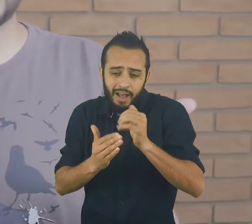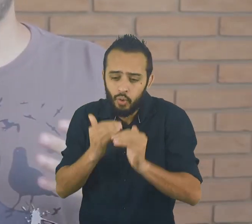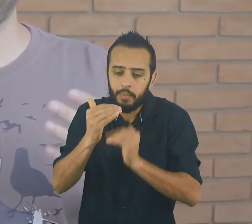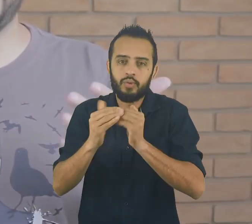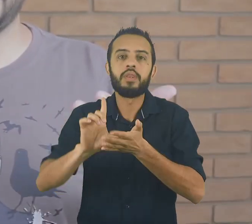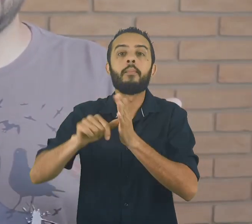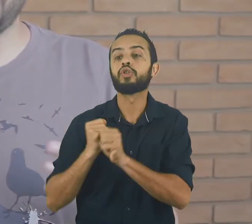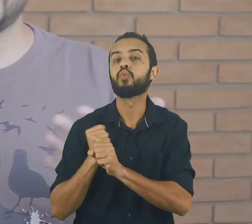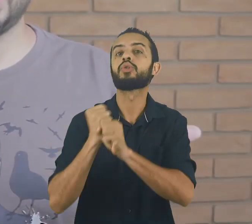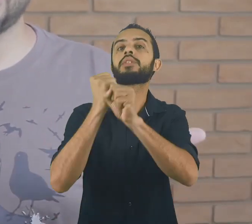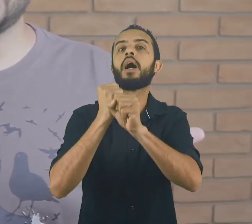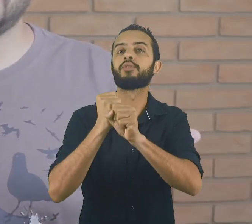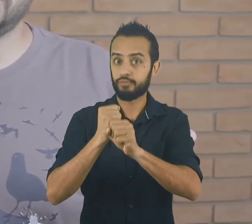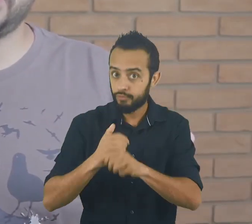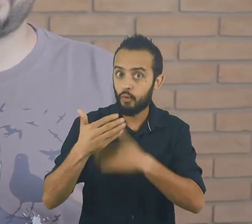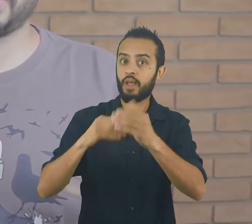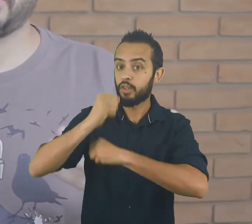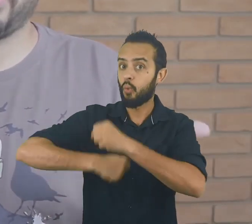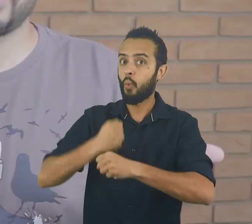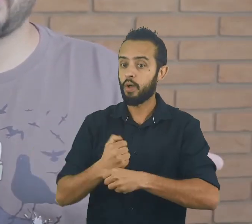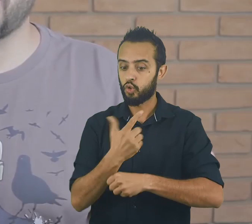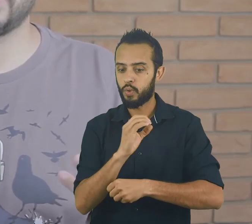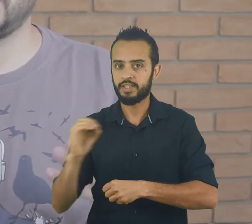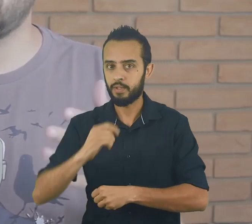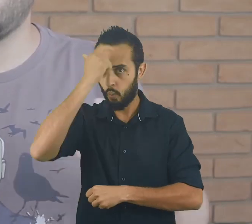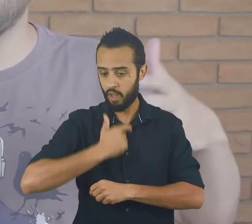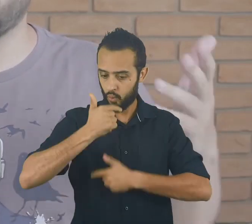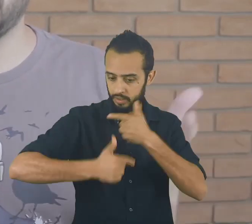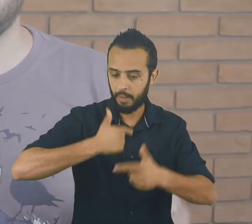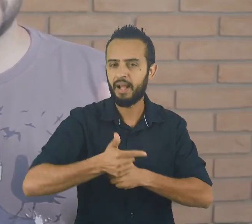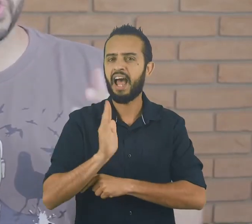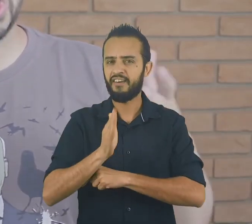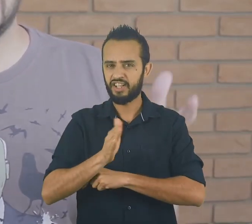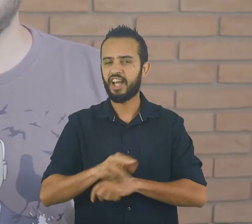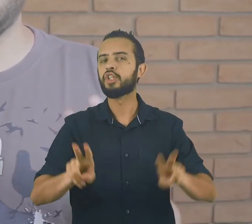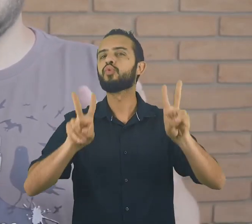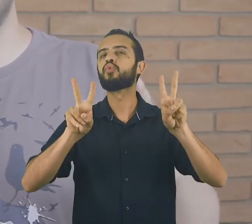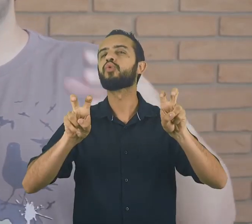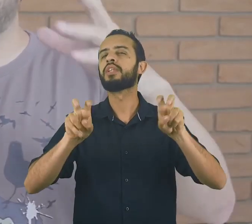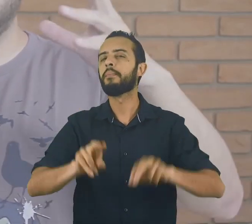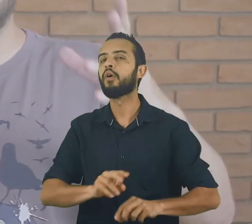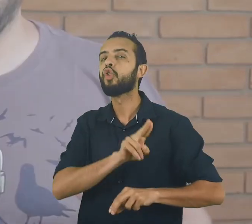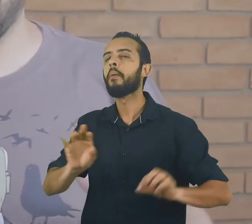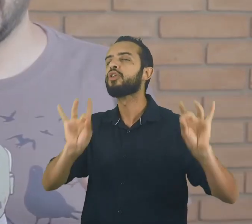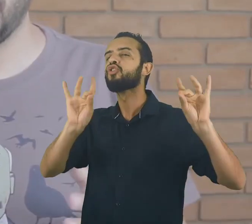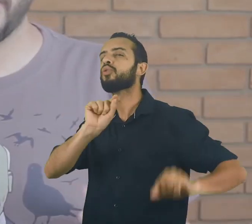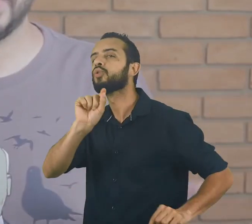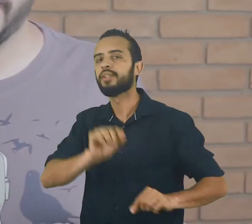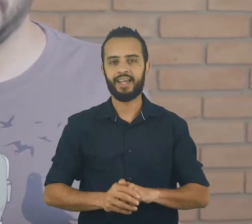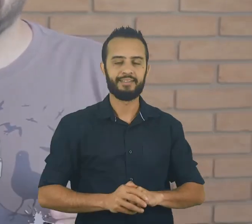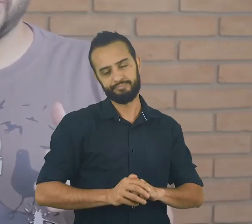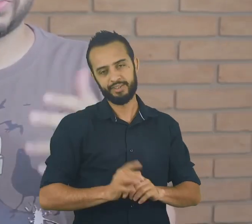tempo passou e em 2000 eu já trabalhava fazendo uma coisa que tinha um nome super chique, rico, fino, que era